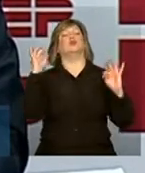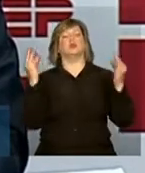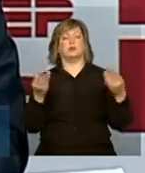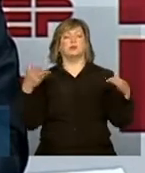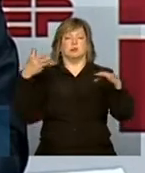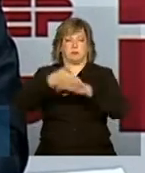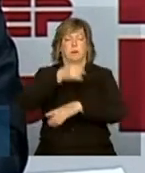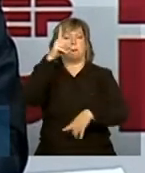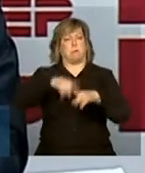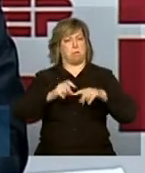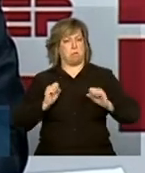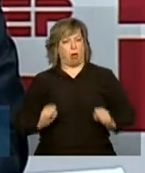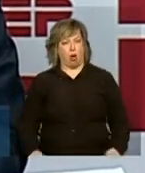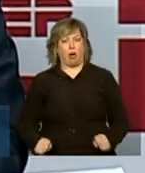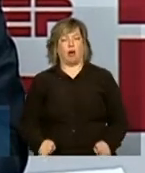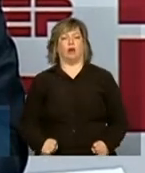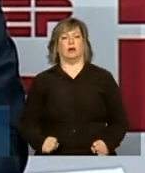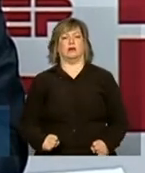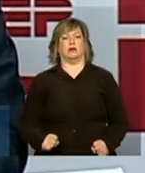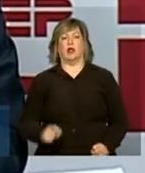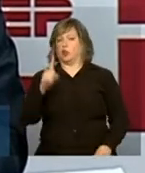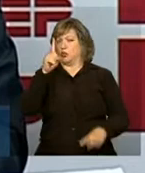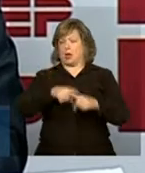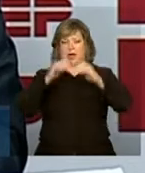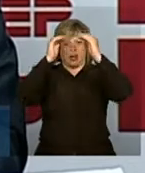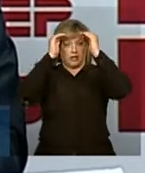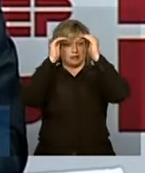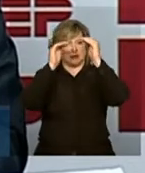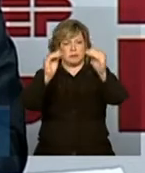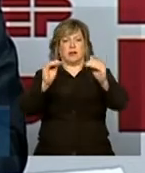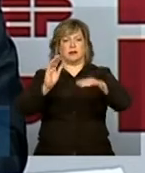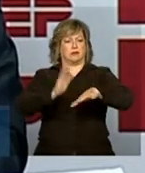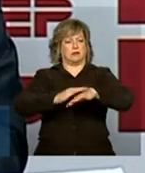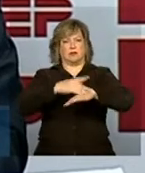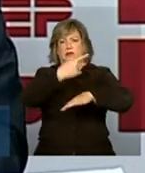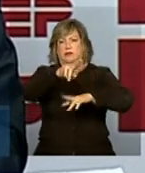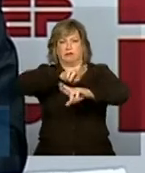participação, com total respeito à identidade e à